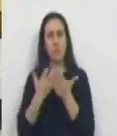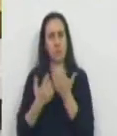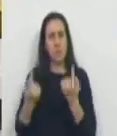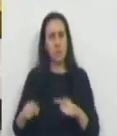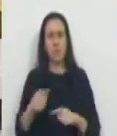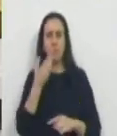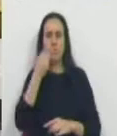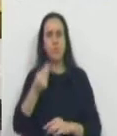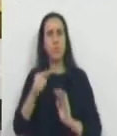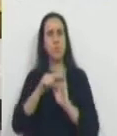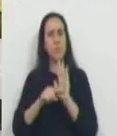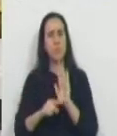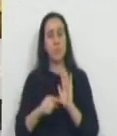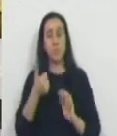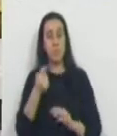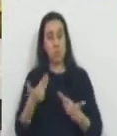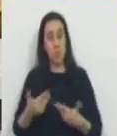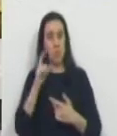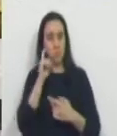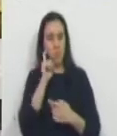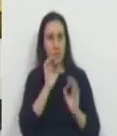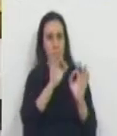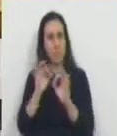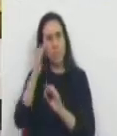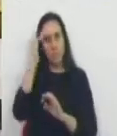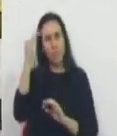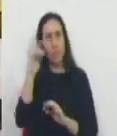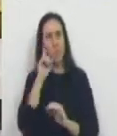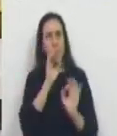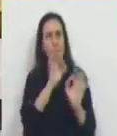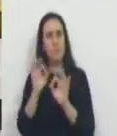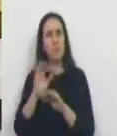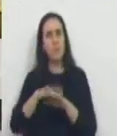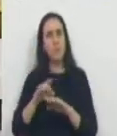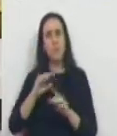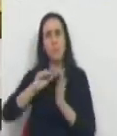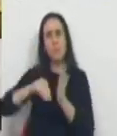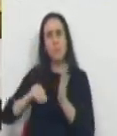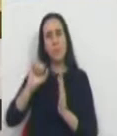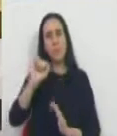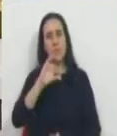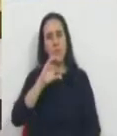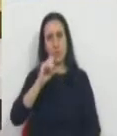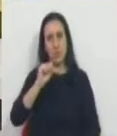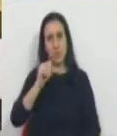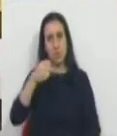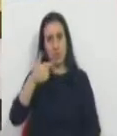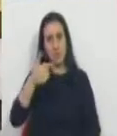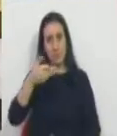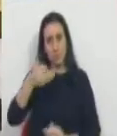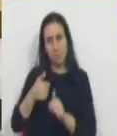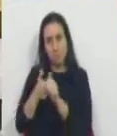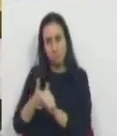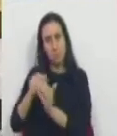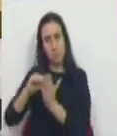medida justa que o Bloco de Esquerda defende agora, que defenderá no futuro e por isso acompanhamos a petição da CGTP, acompanhamos as